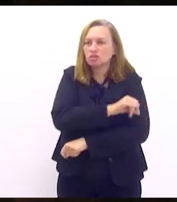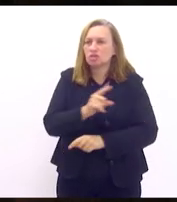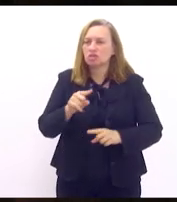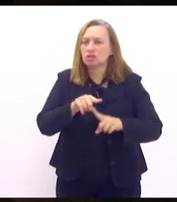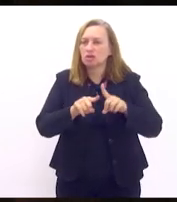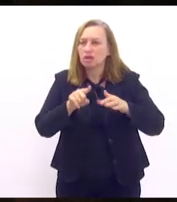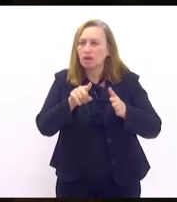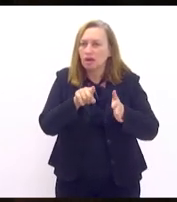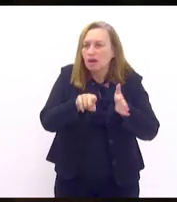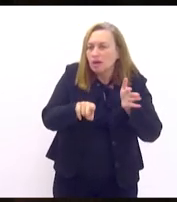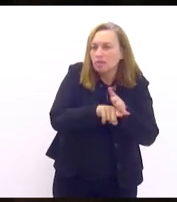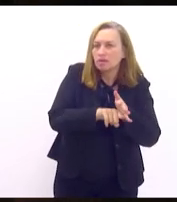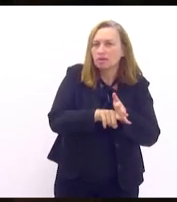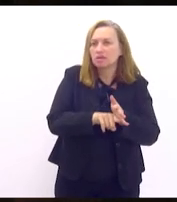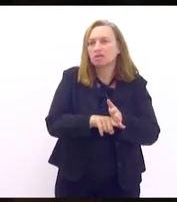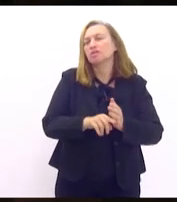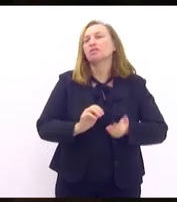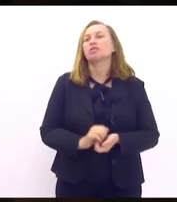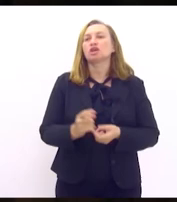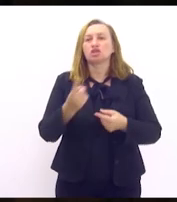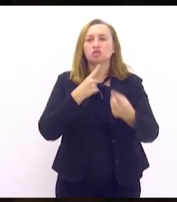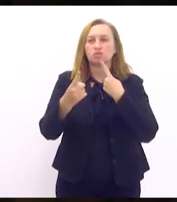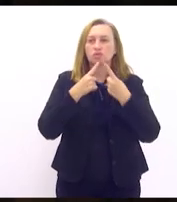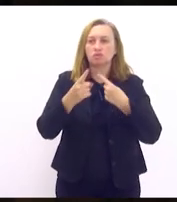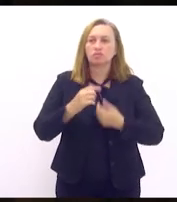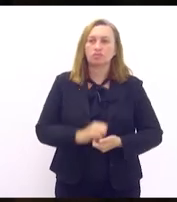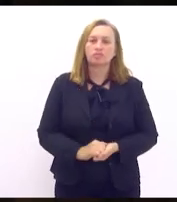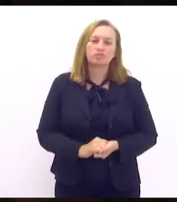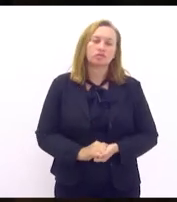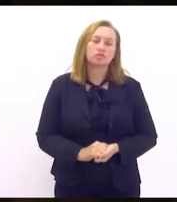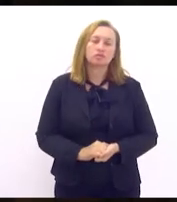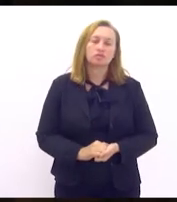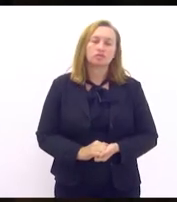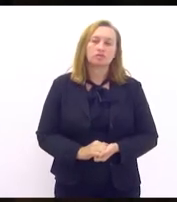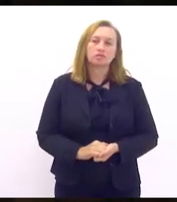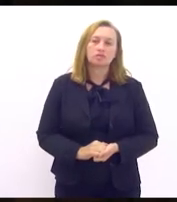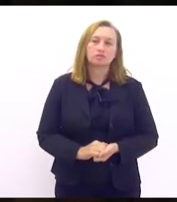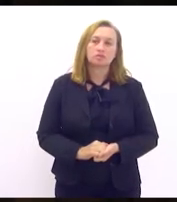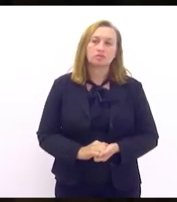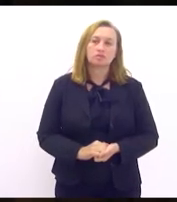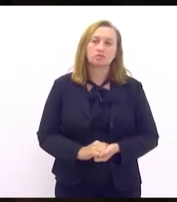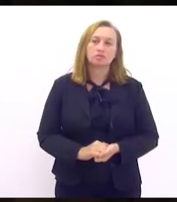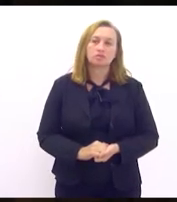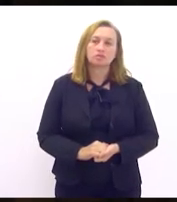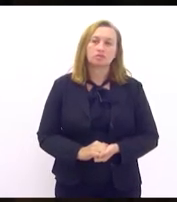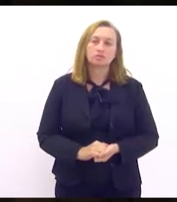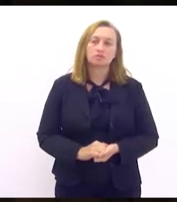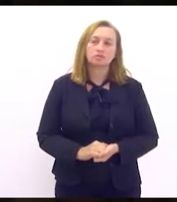outras providências, na forma que menciona. Em discussão, para discutir,